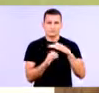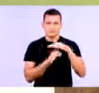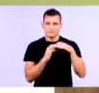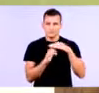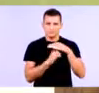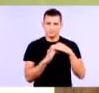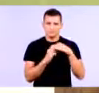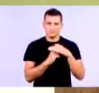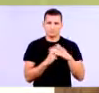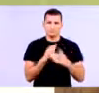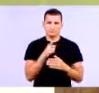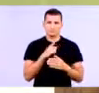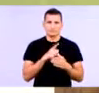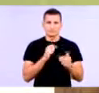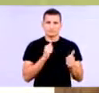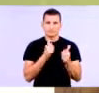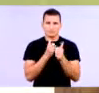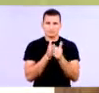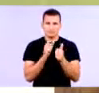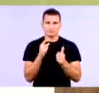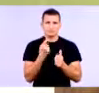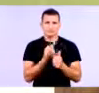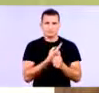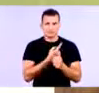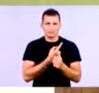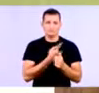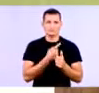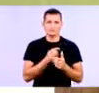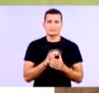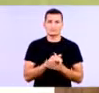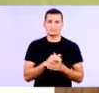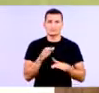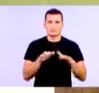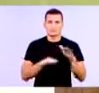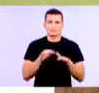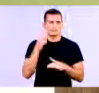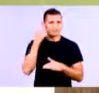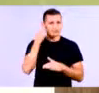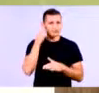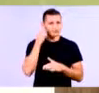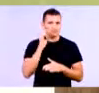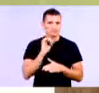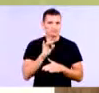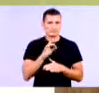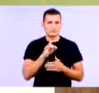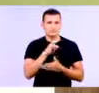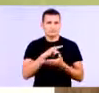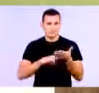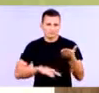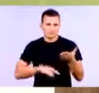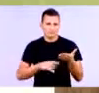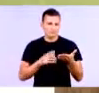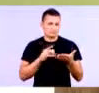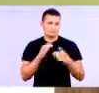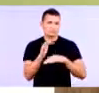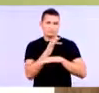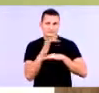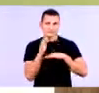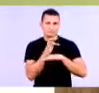assim, ela está mais próxima de nós do que nós imaginamos, né? Às vezes a gente acha que vai receber só um documento extremamente